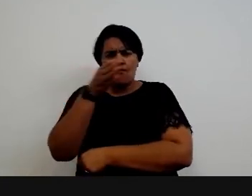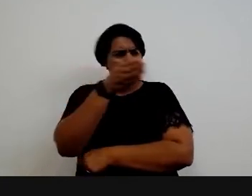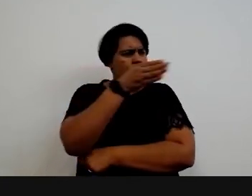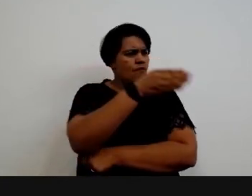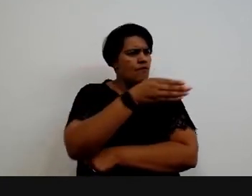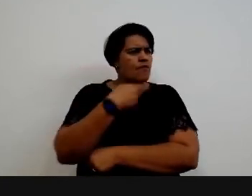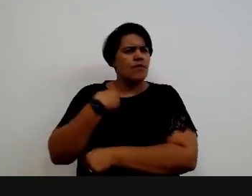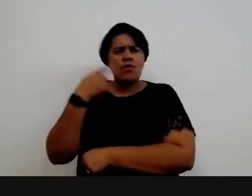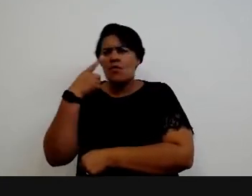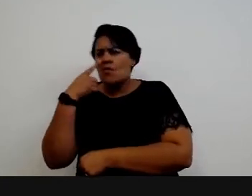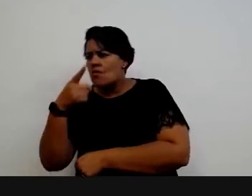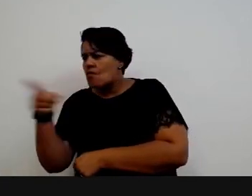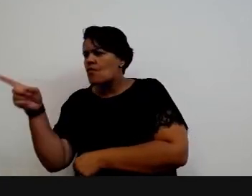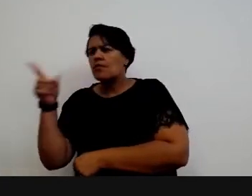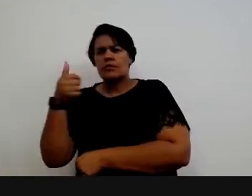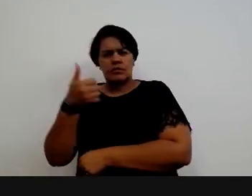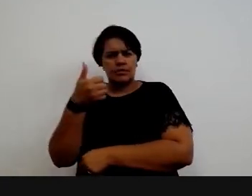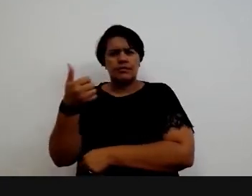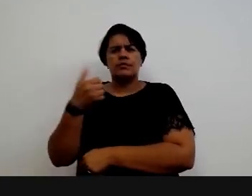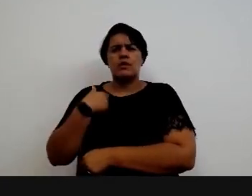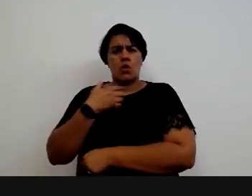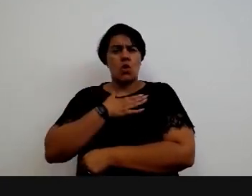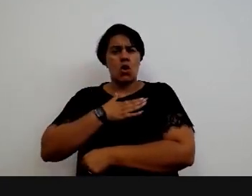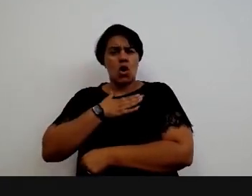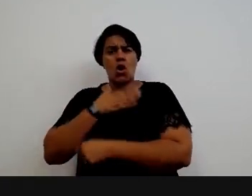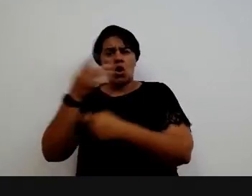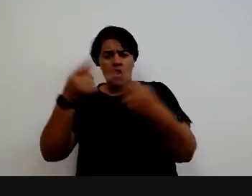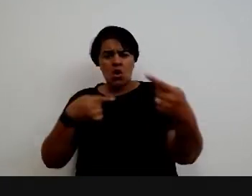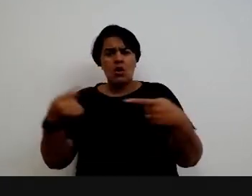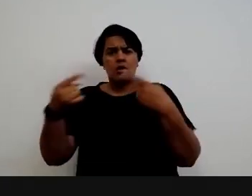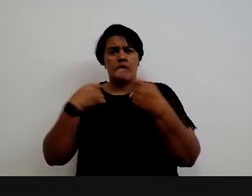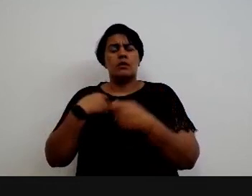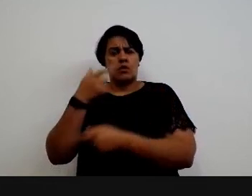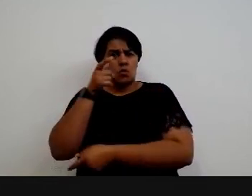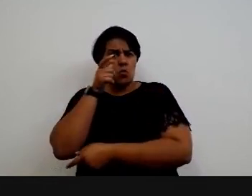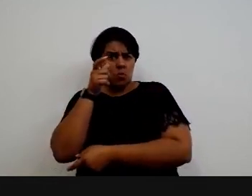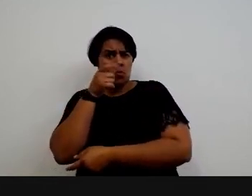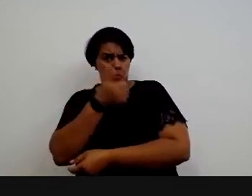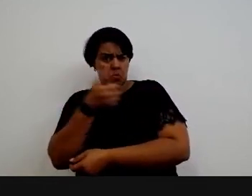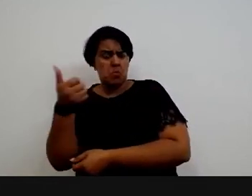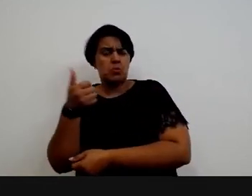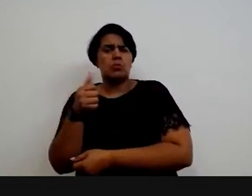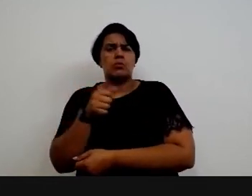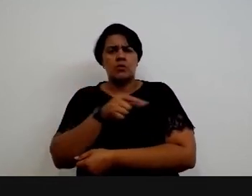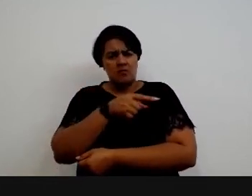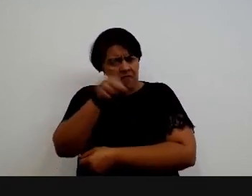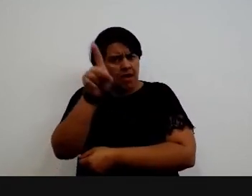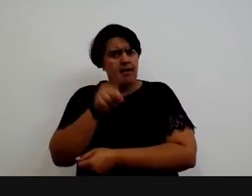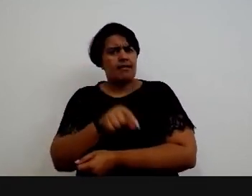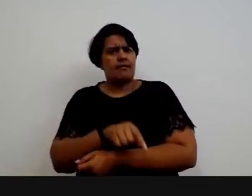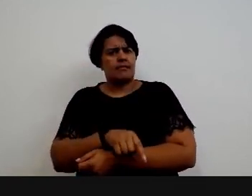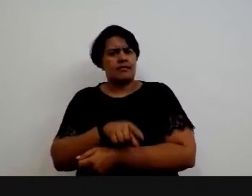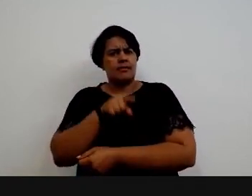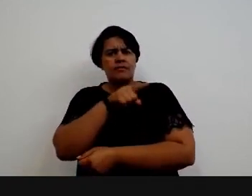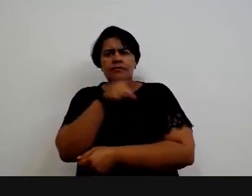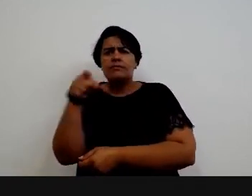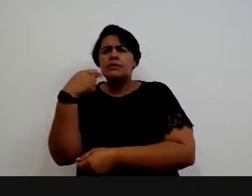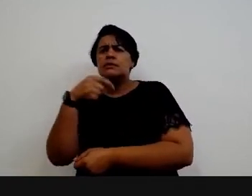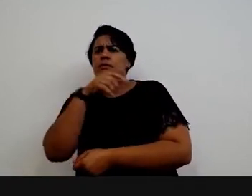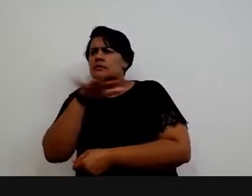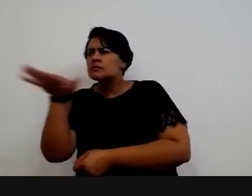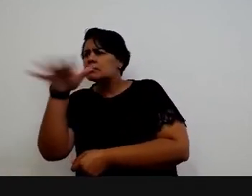dou aula para político. Eu ando com políticos, eu gosto desse universo, acho interessantíssimo. Ande com um político e ouça o